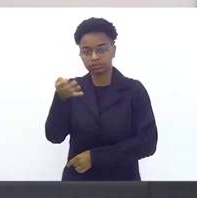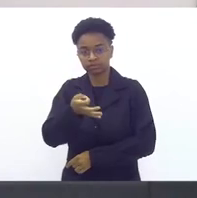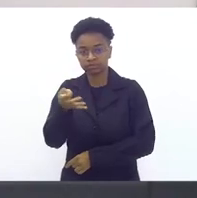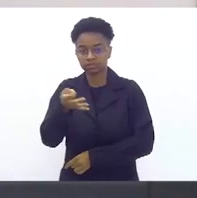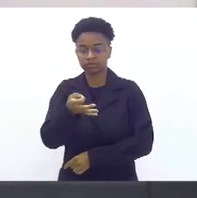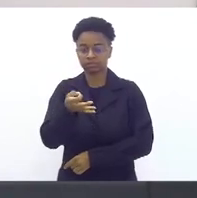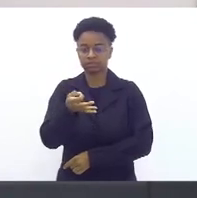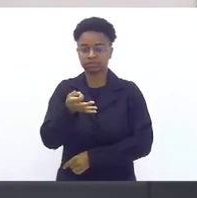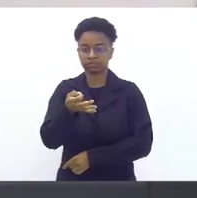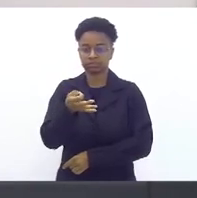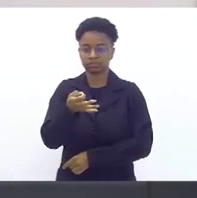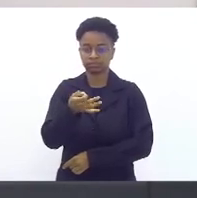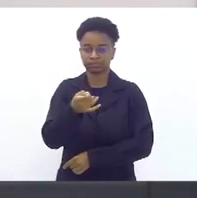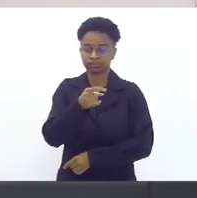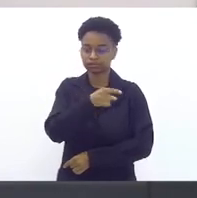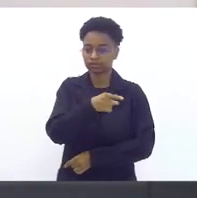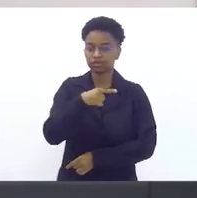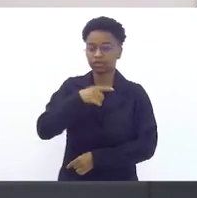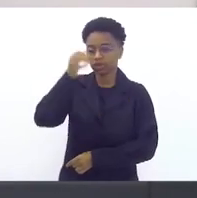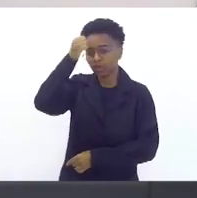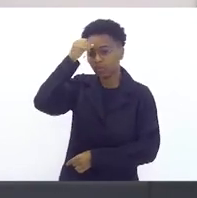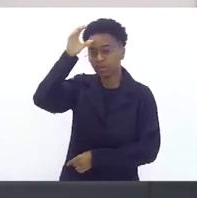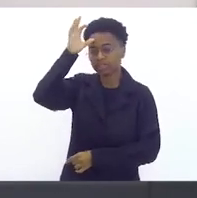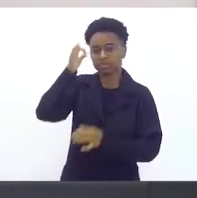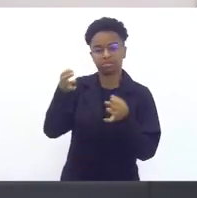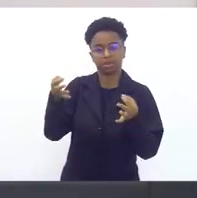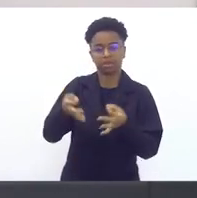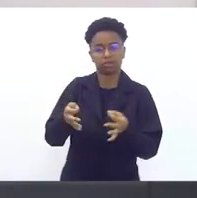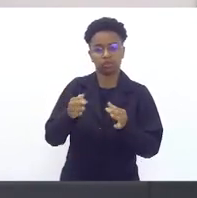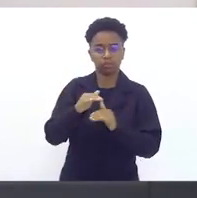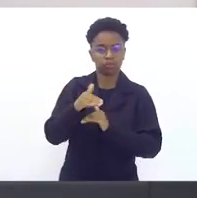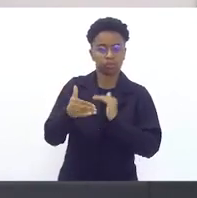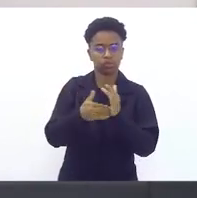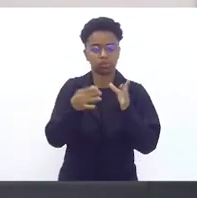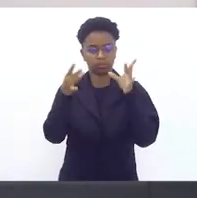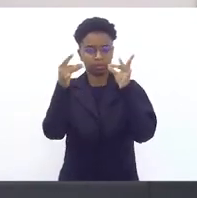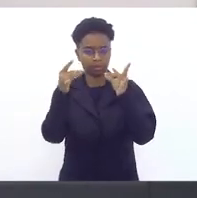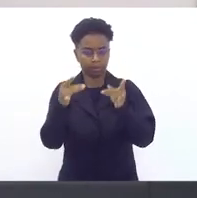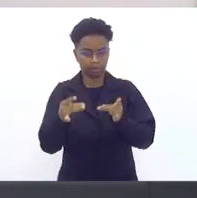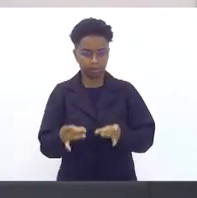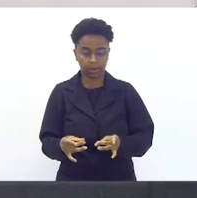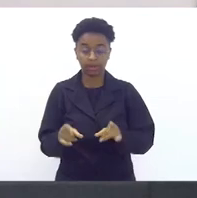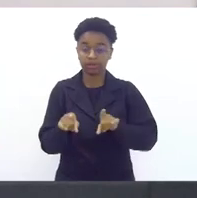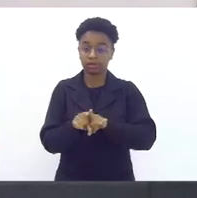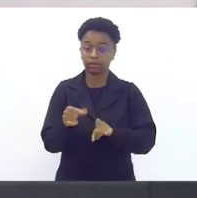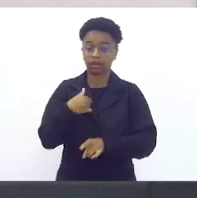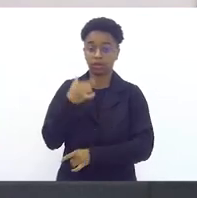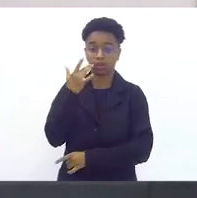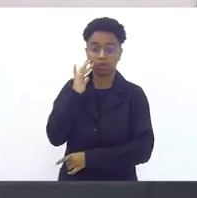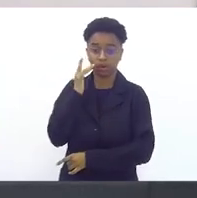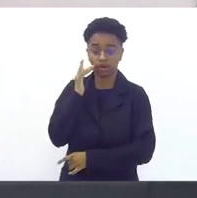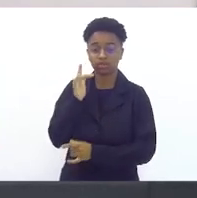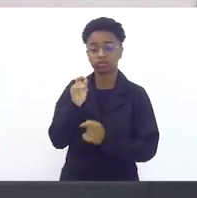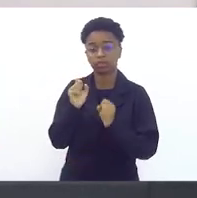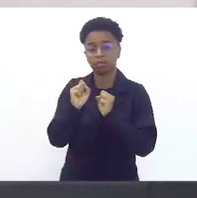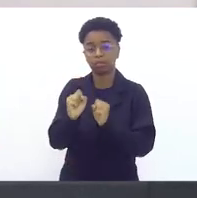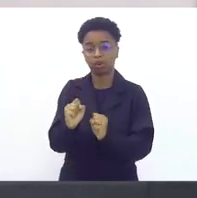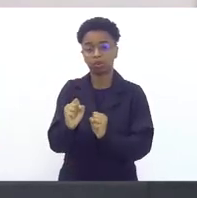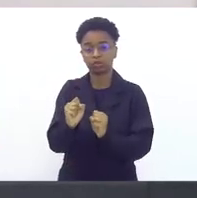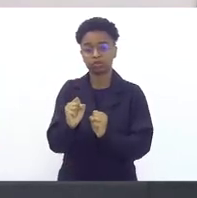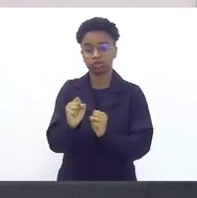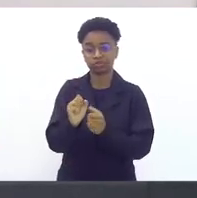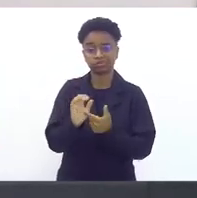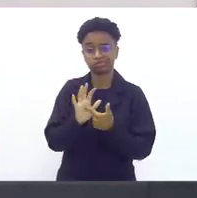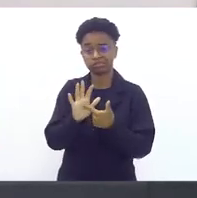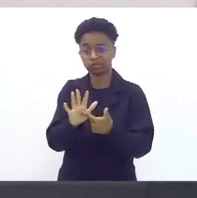senhor tem conhecimento pleno de todas essas questões e acho que poderia ser um gesto que o